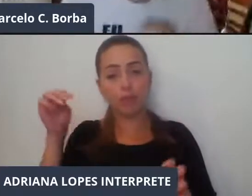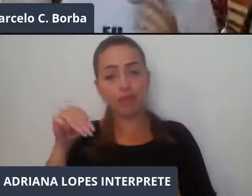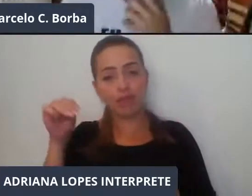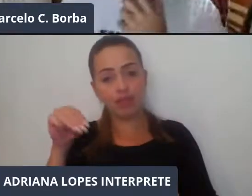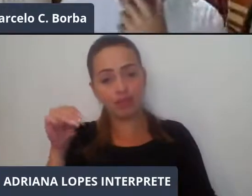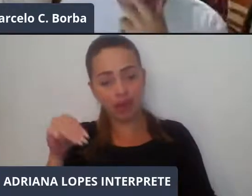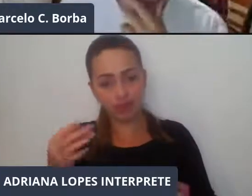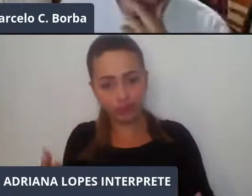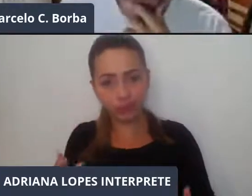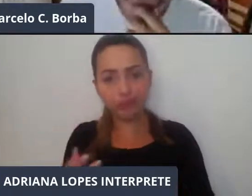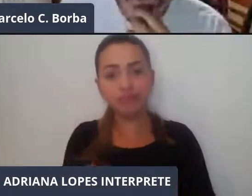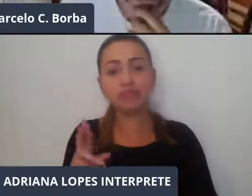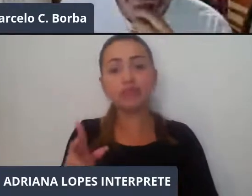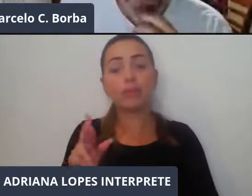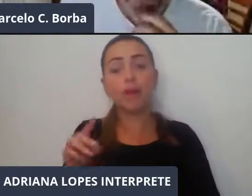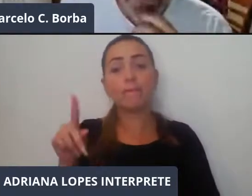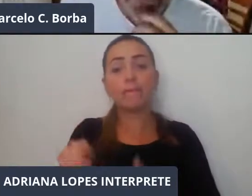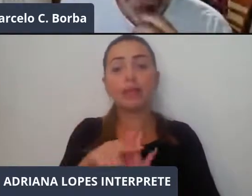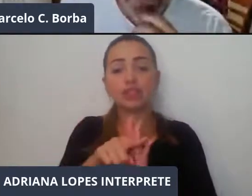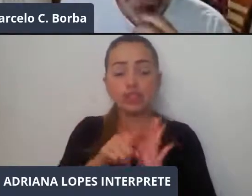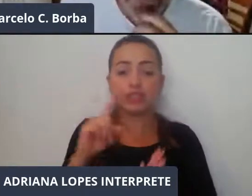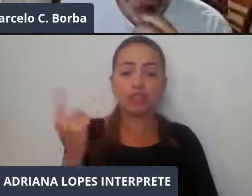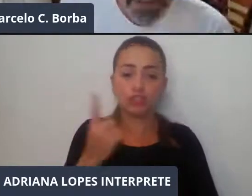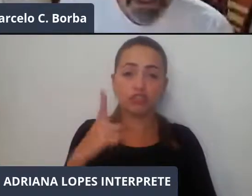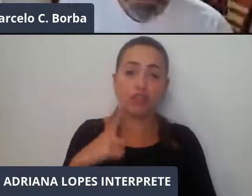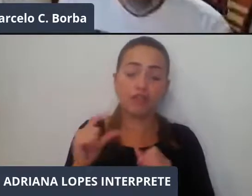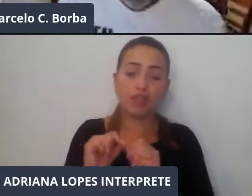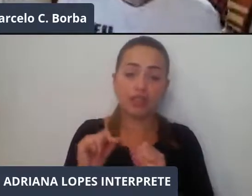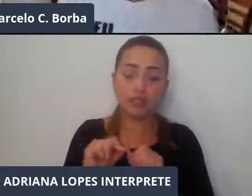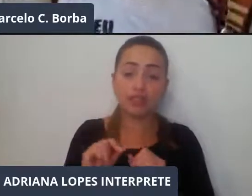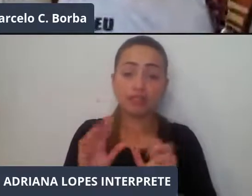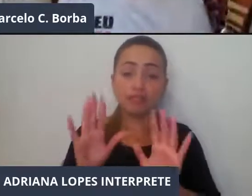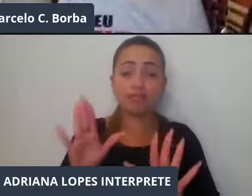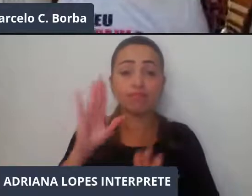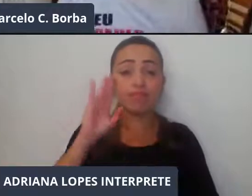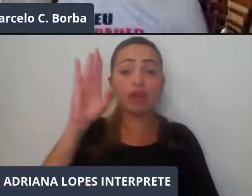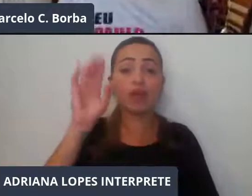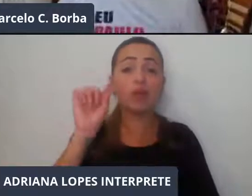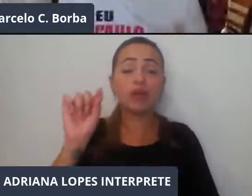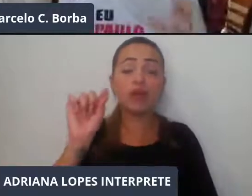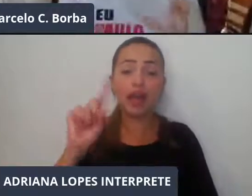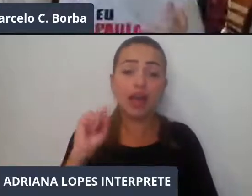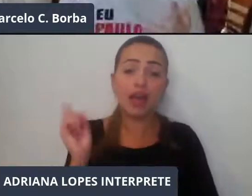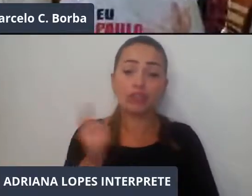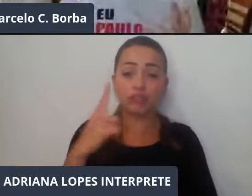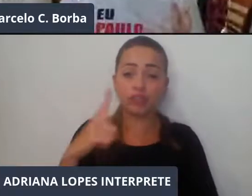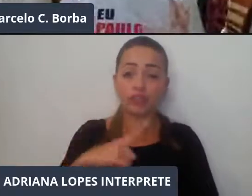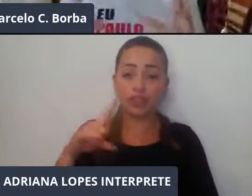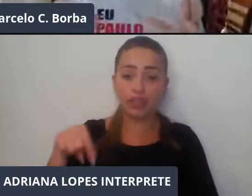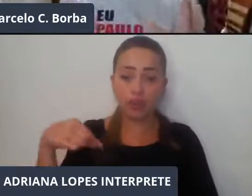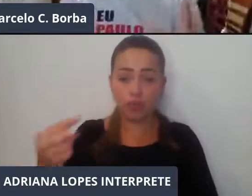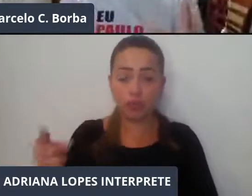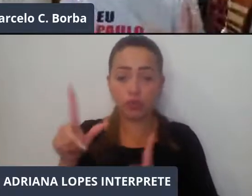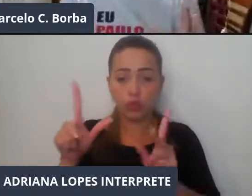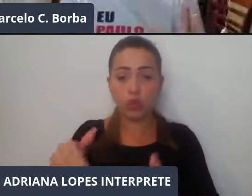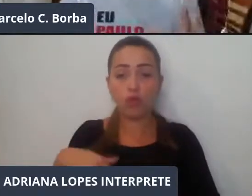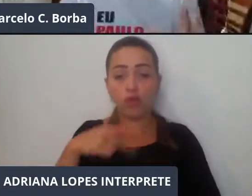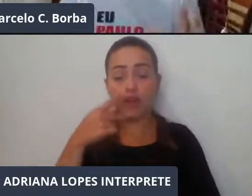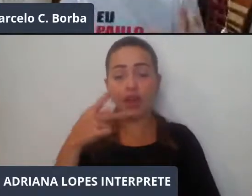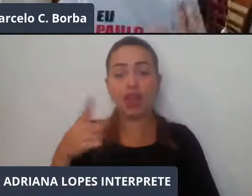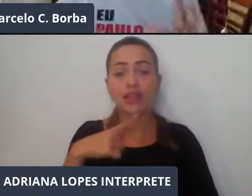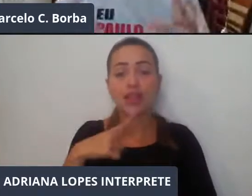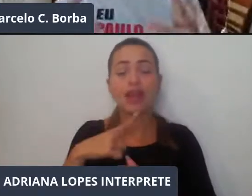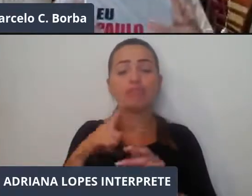que necessariamente a gente esteja fazendo. Mais ainda, a gente tem depois, como eu já disse, com a publicidade